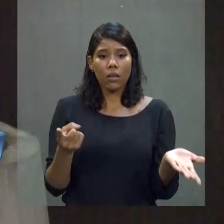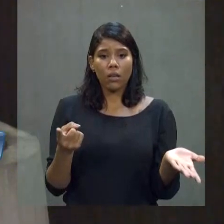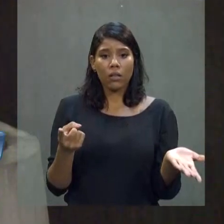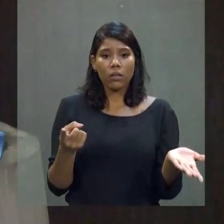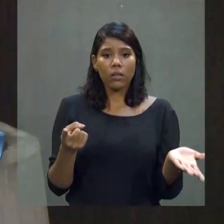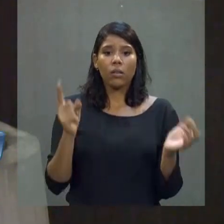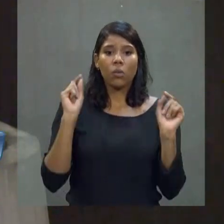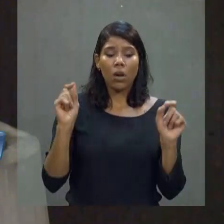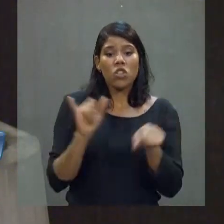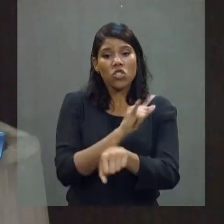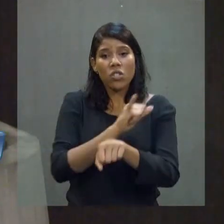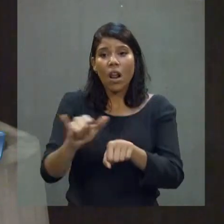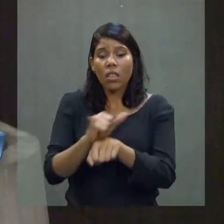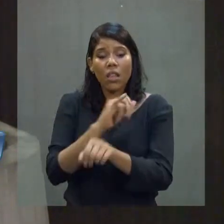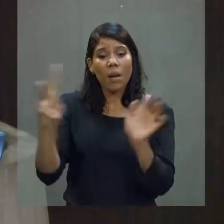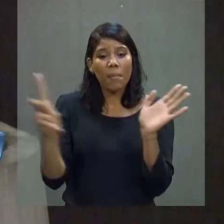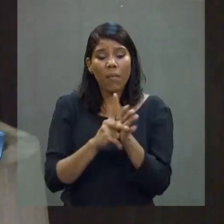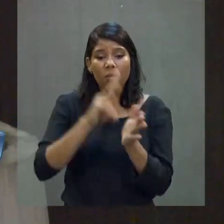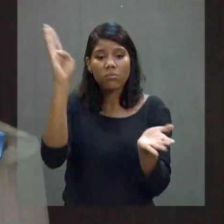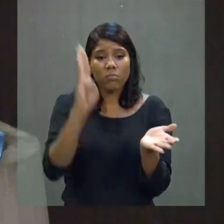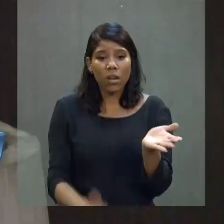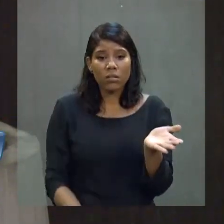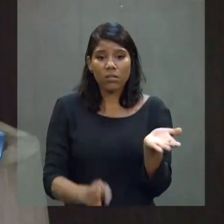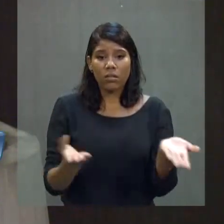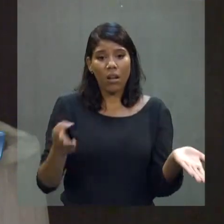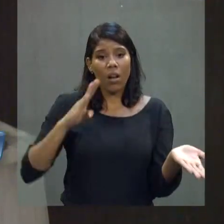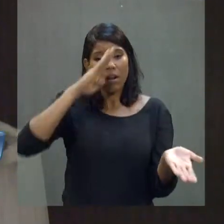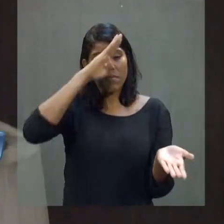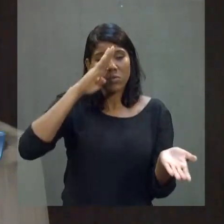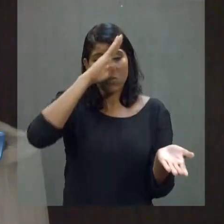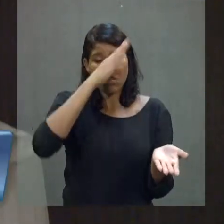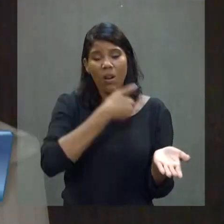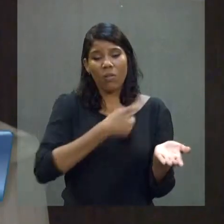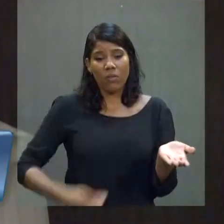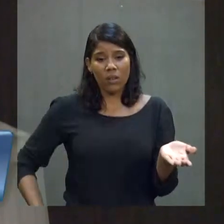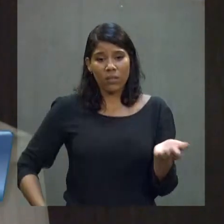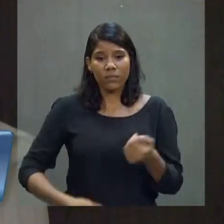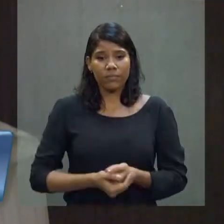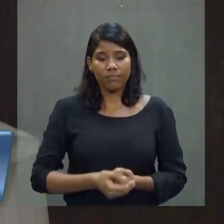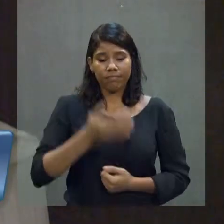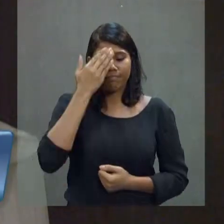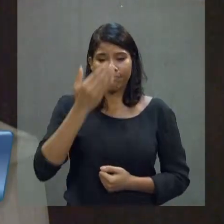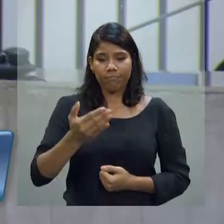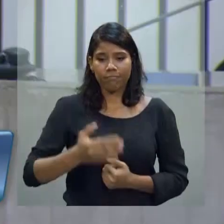interesses estratégicos do país, que é esse governo Bolsonaro. Muito obrigado.